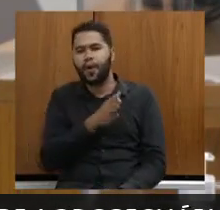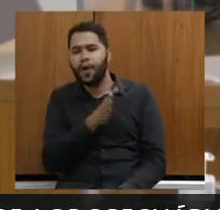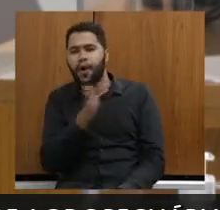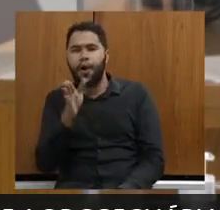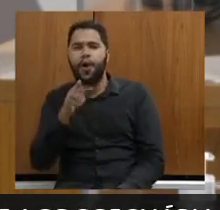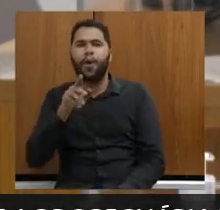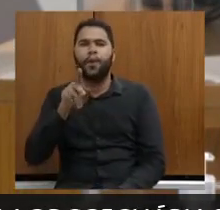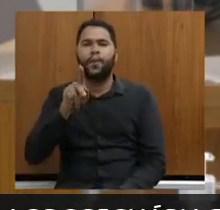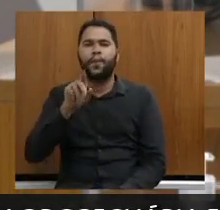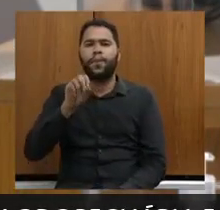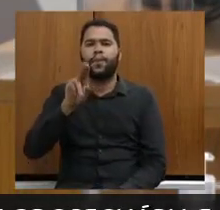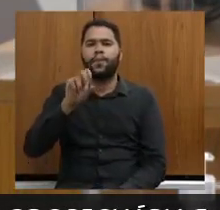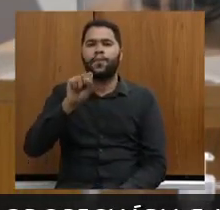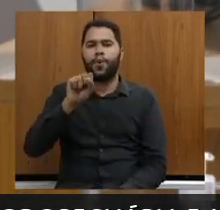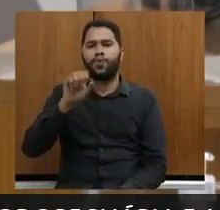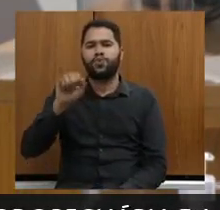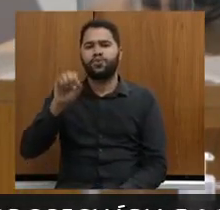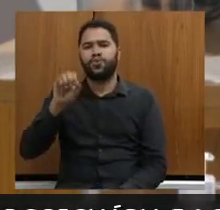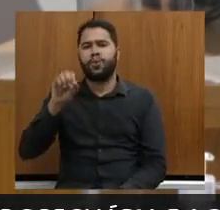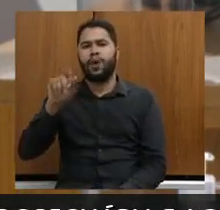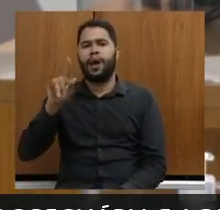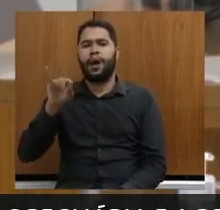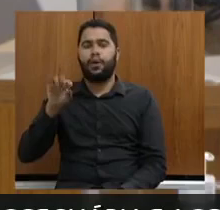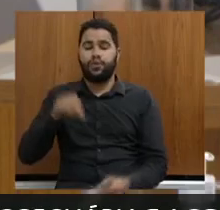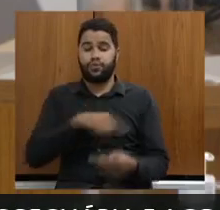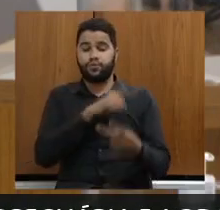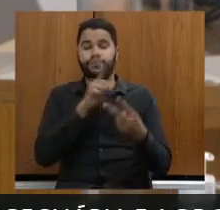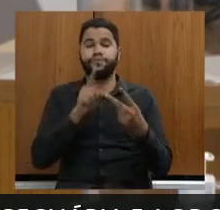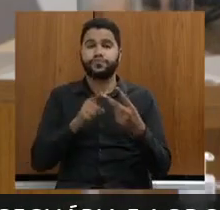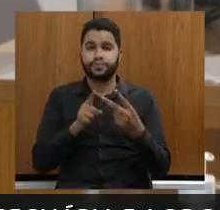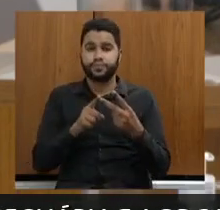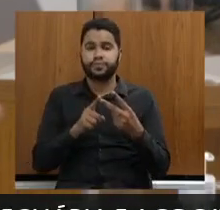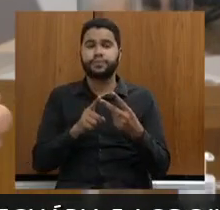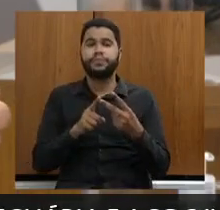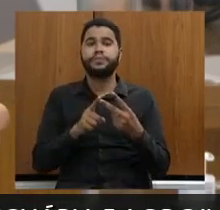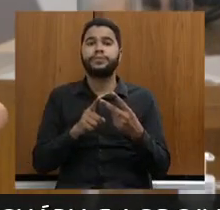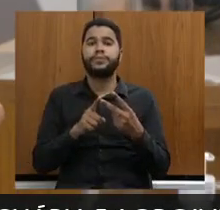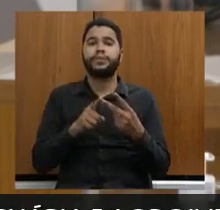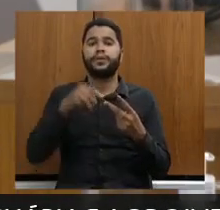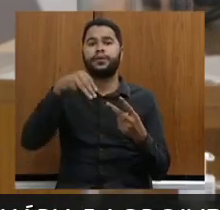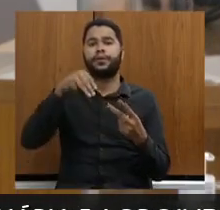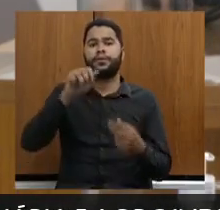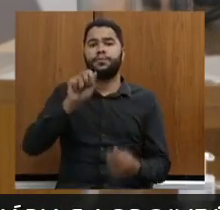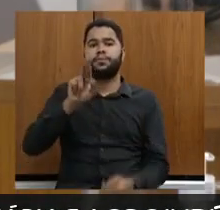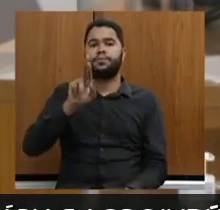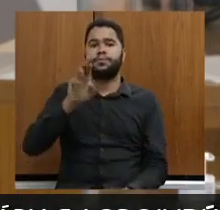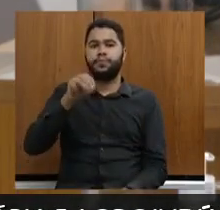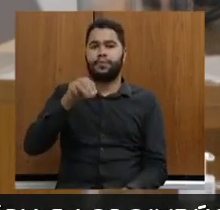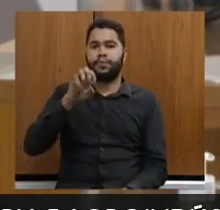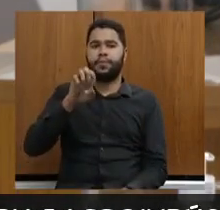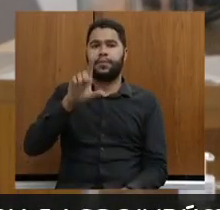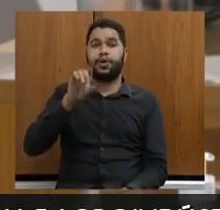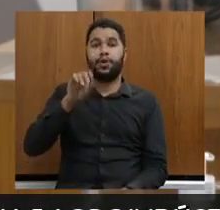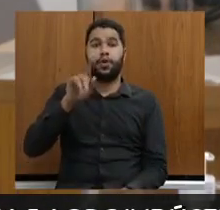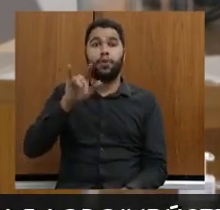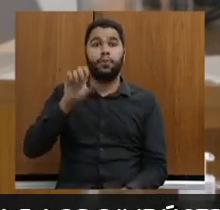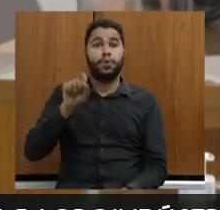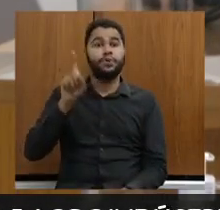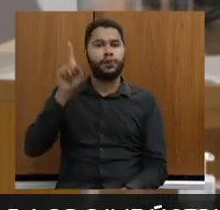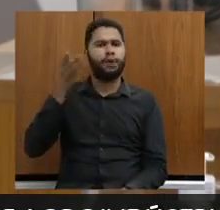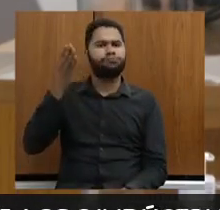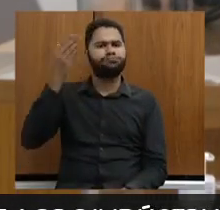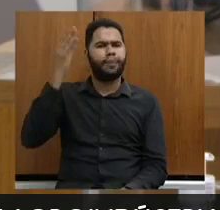de Passa Quatro e você chega Virgínia e do outro lado de Virgínia se encontra Marmelópolis a cidade que no passado